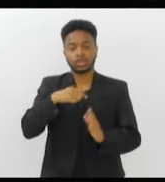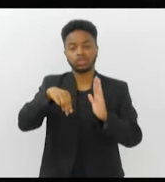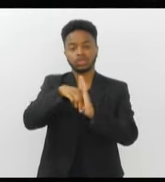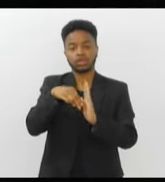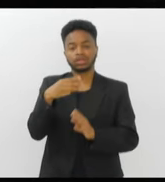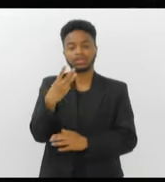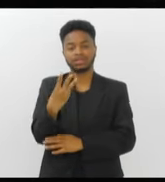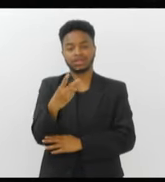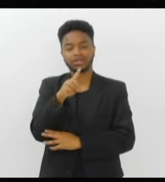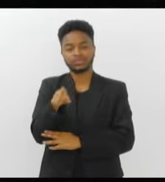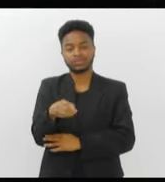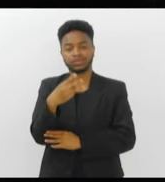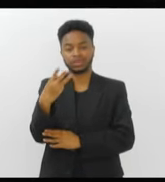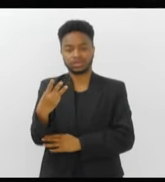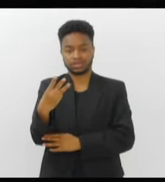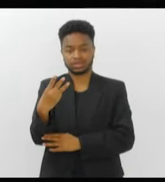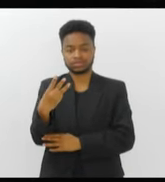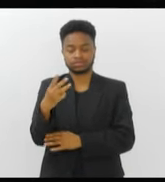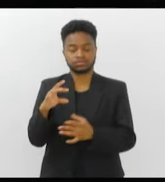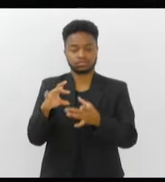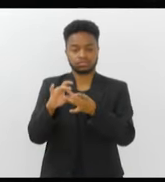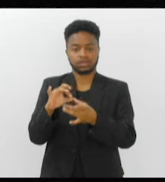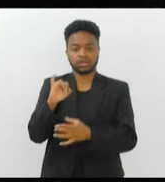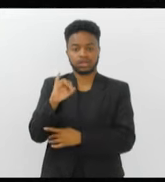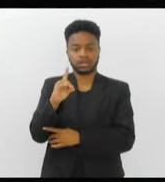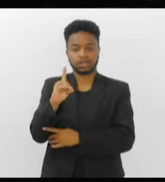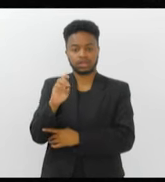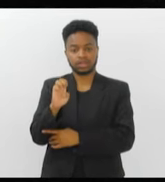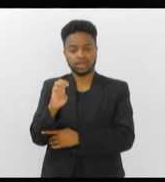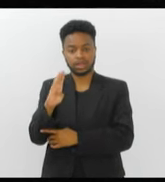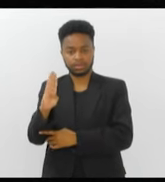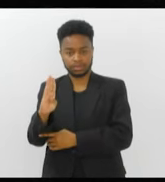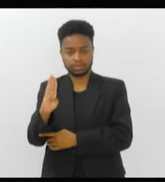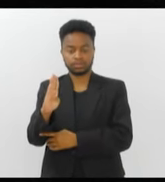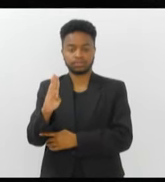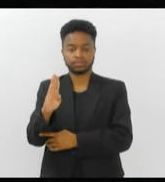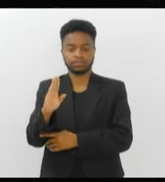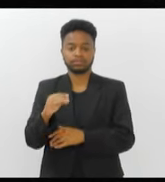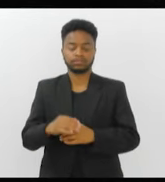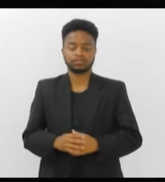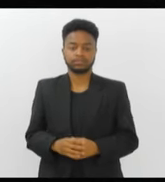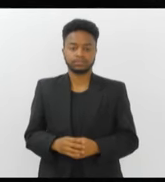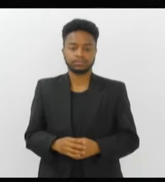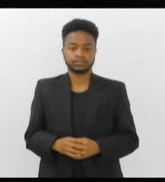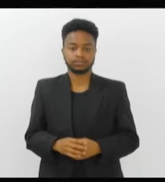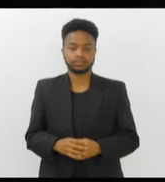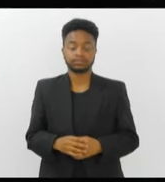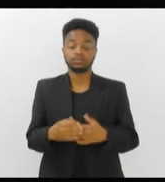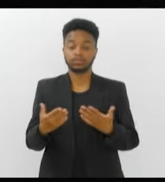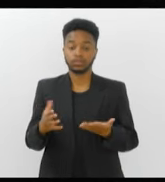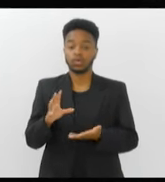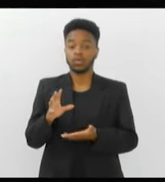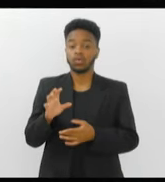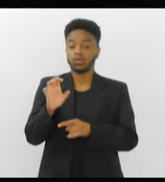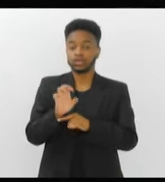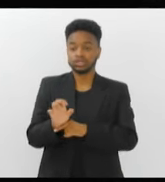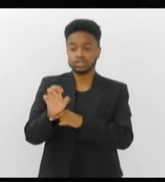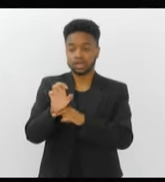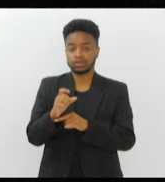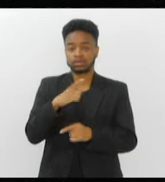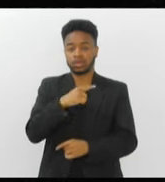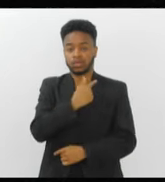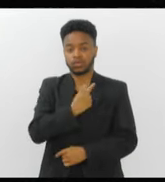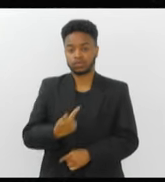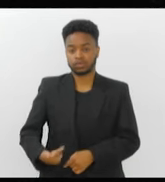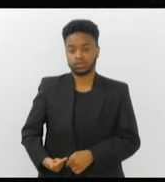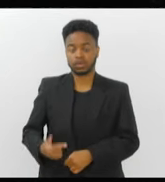3,3 no IDEB, Índice de Desenvolvimento de Educação Básica. O Estado, governado por Cláudio Castro, do